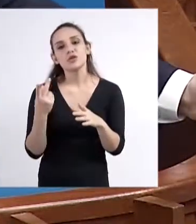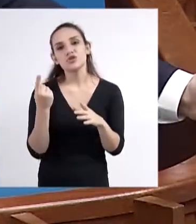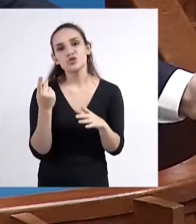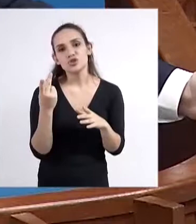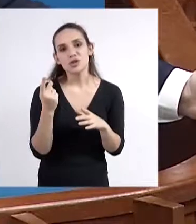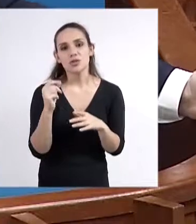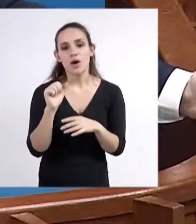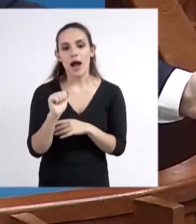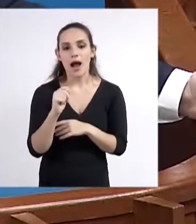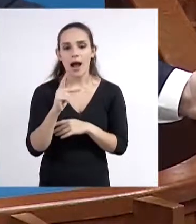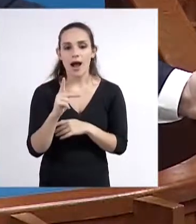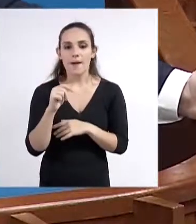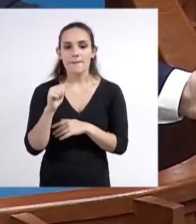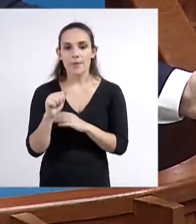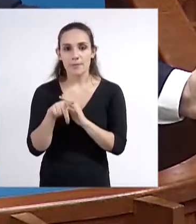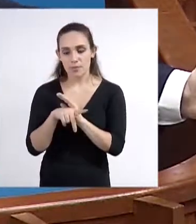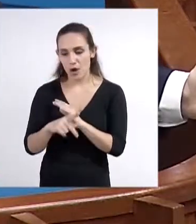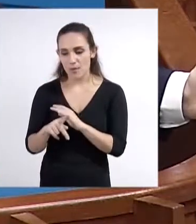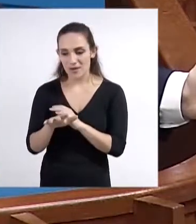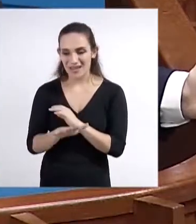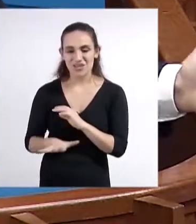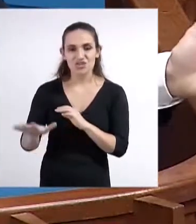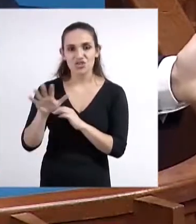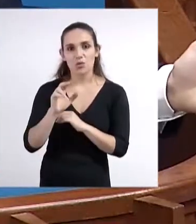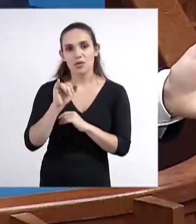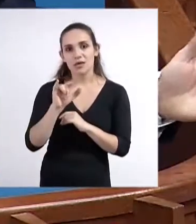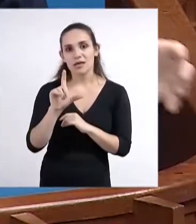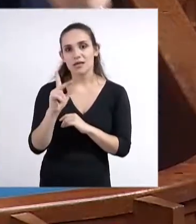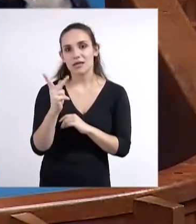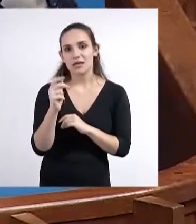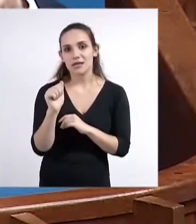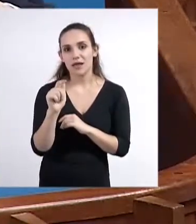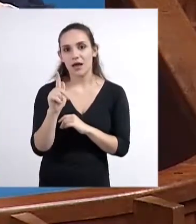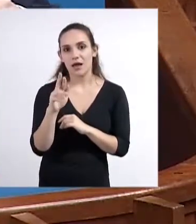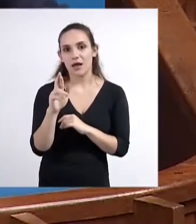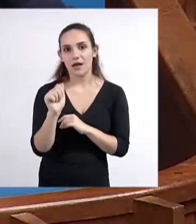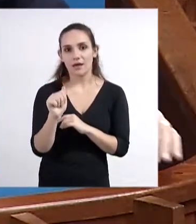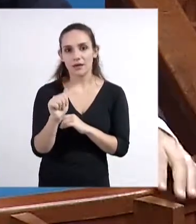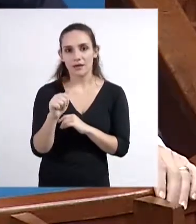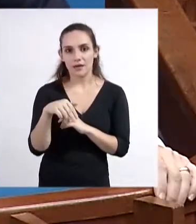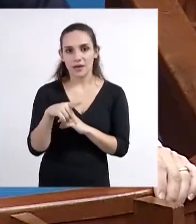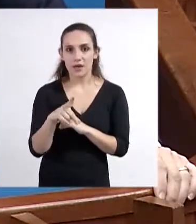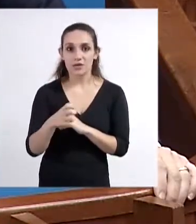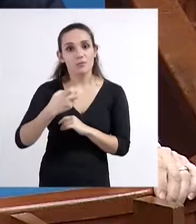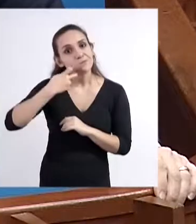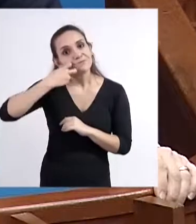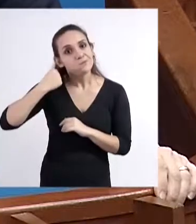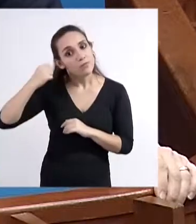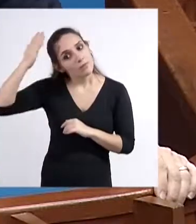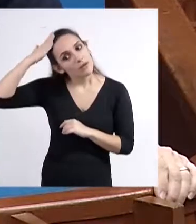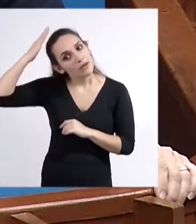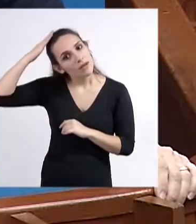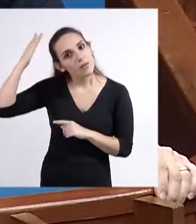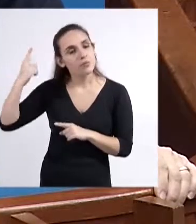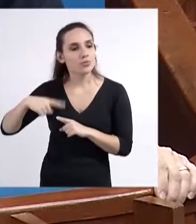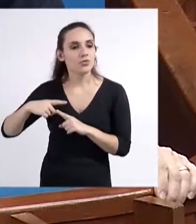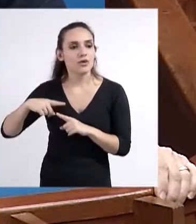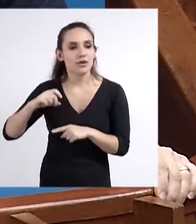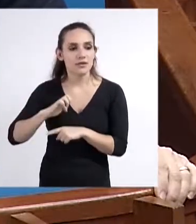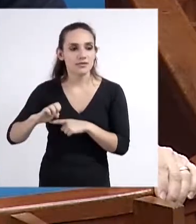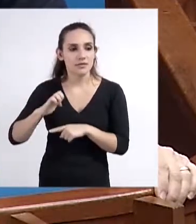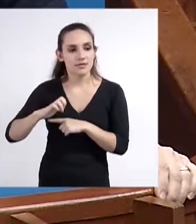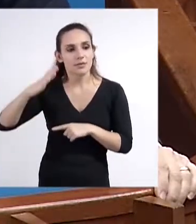APA de Ilha Grande, quer que seja recolhido esses recursos para o Paraná, porque o